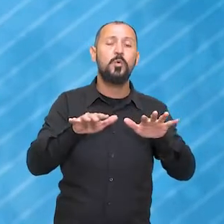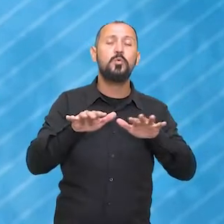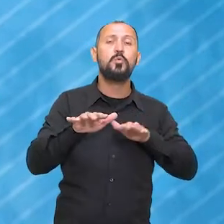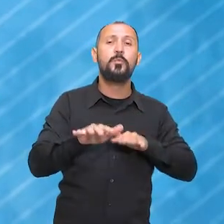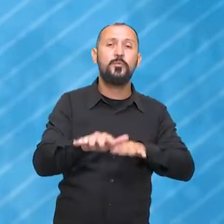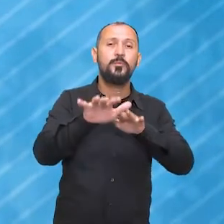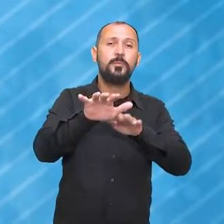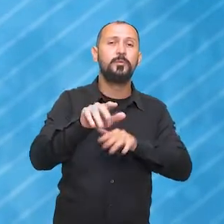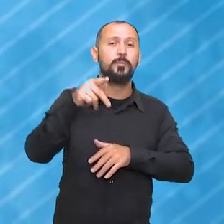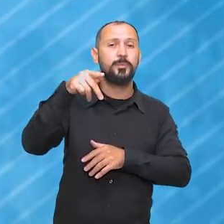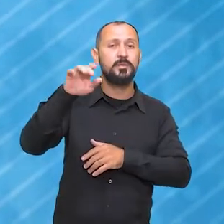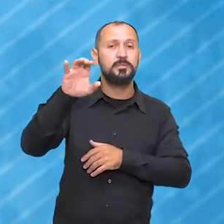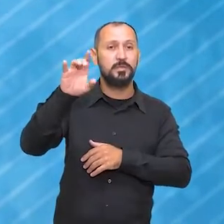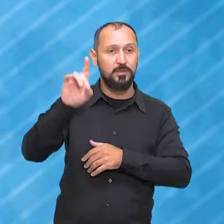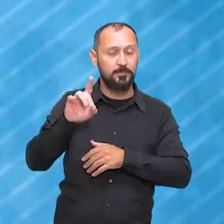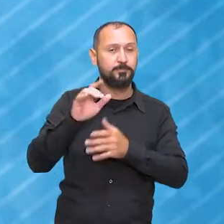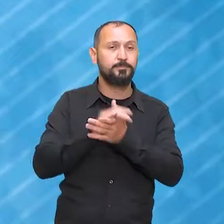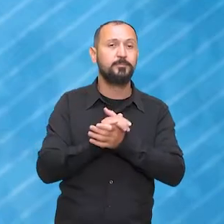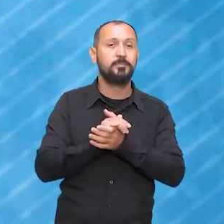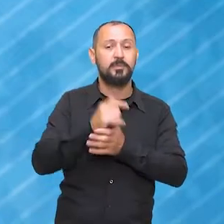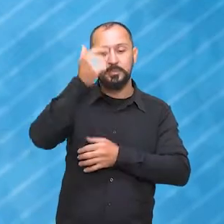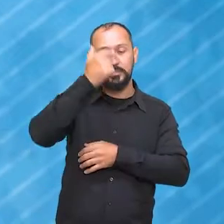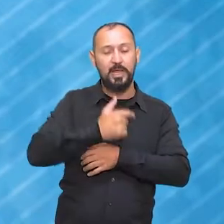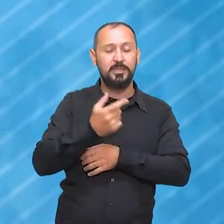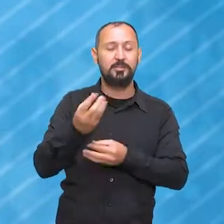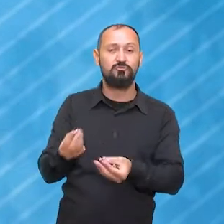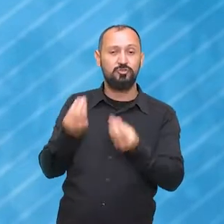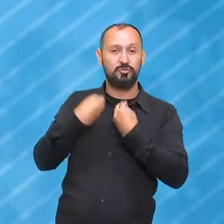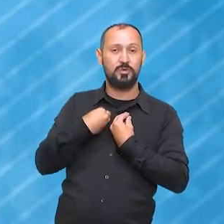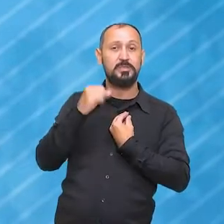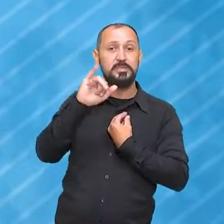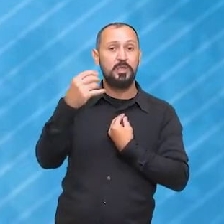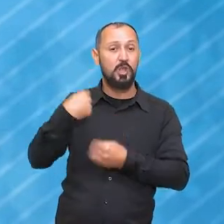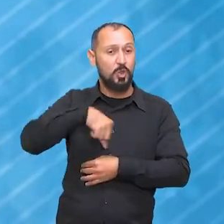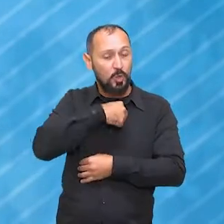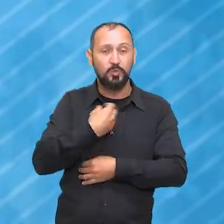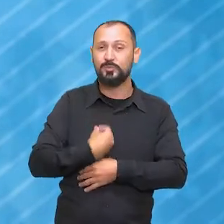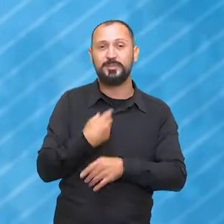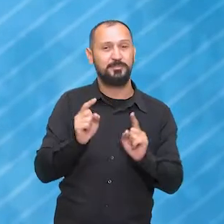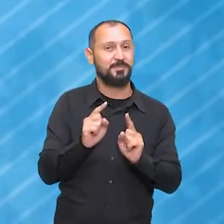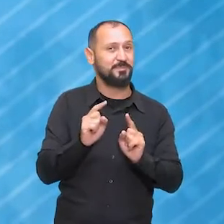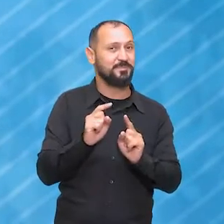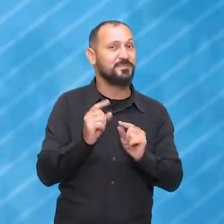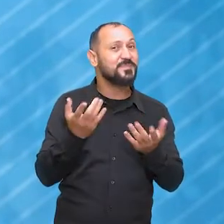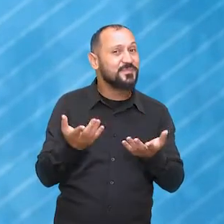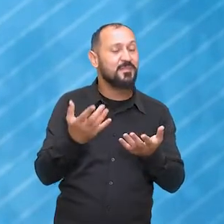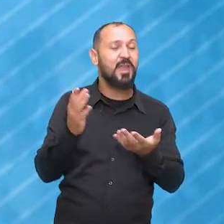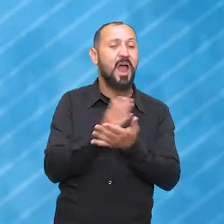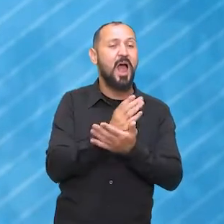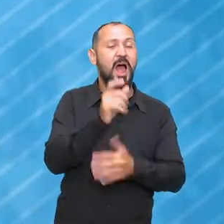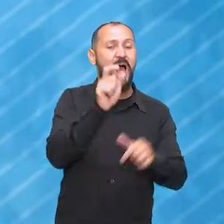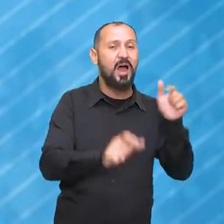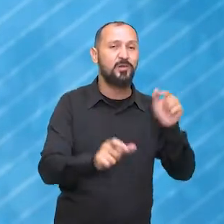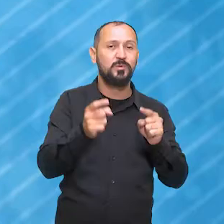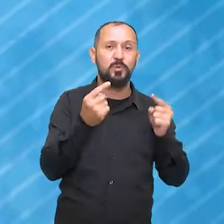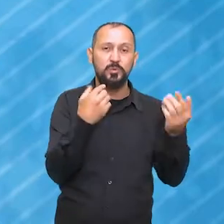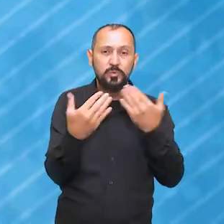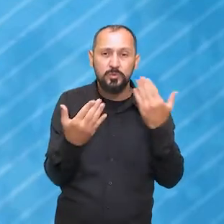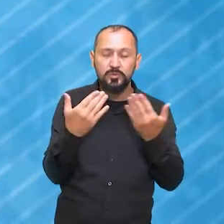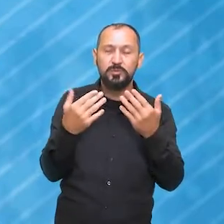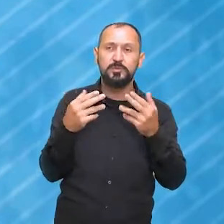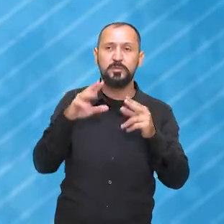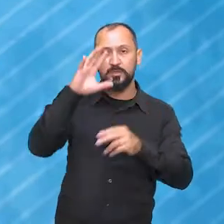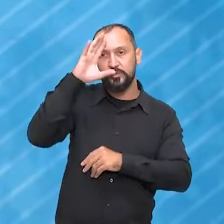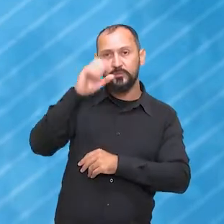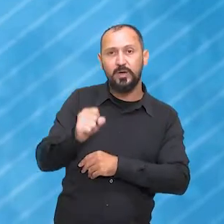movimento PCD, na verdade, eles usam muito isso, que é nada por nós sem nós. Então, assim, nós temos pessoas